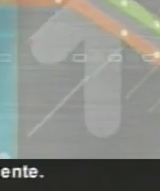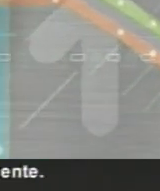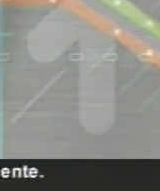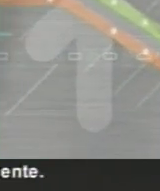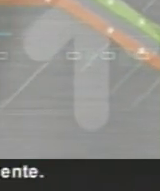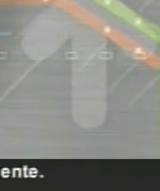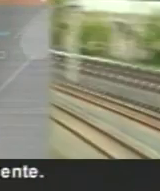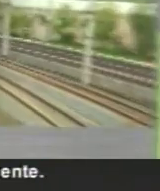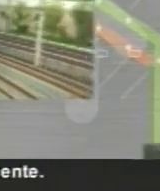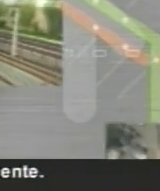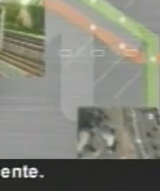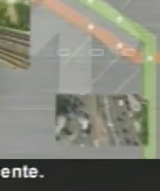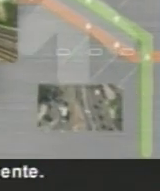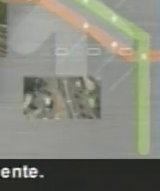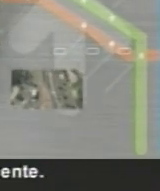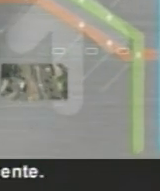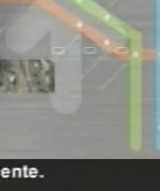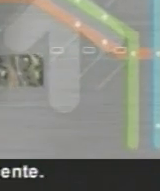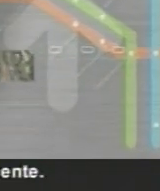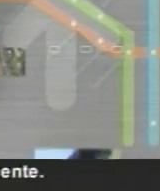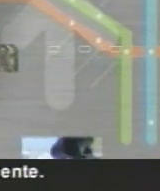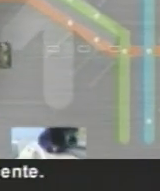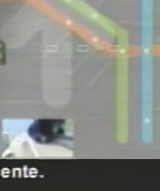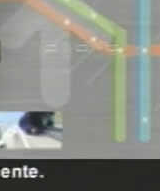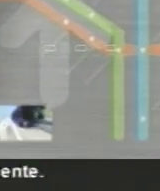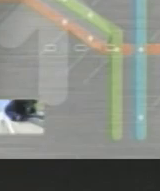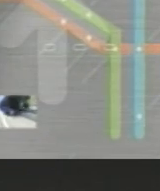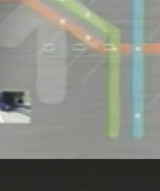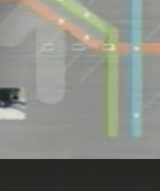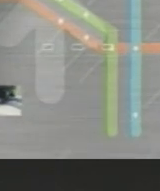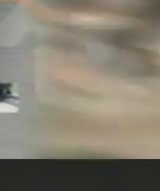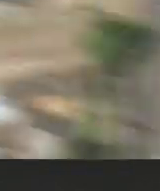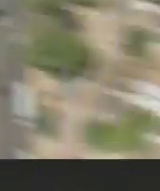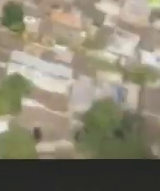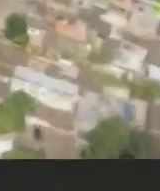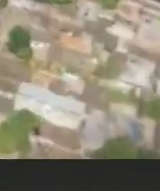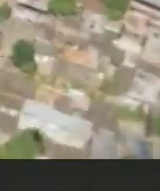irão beneficiar 51 municípios diretamente.